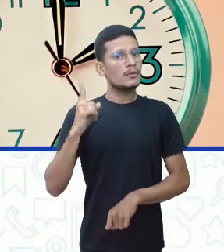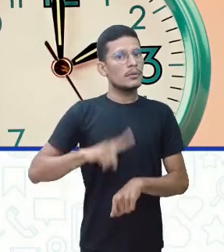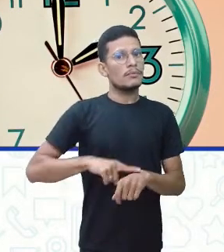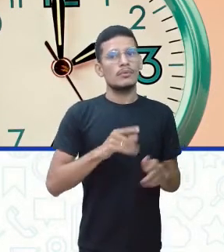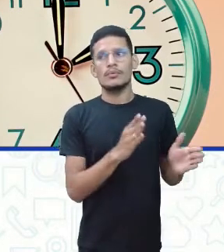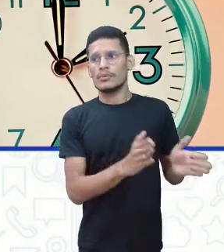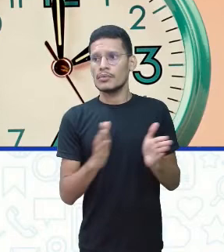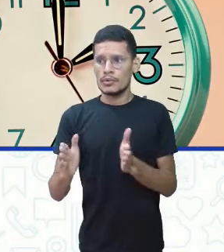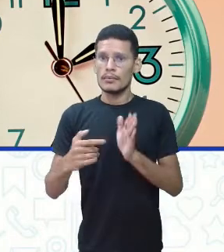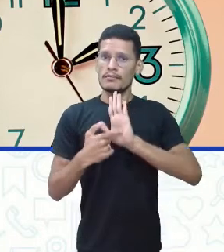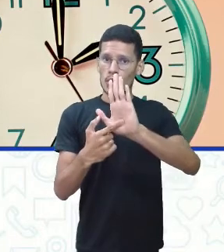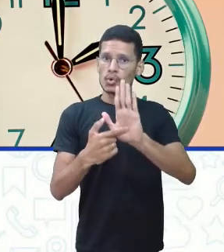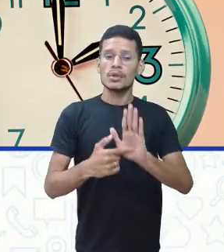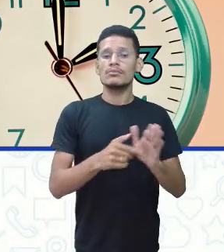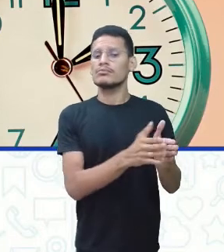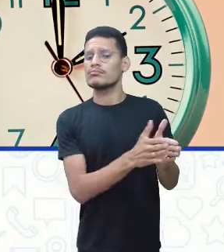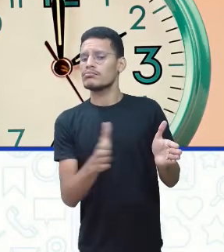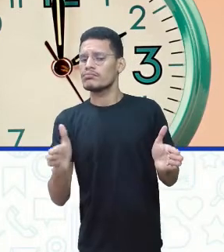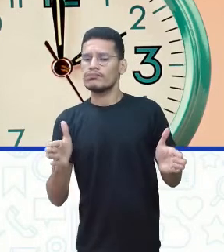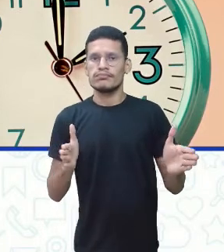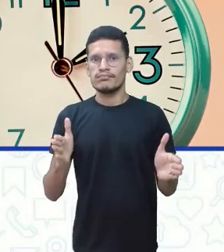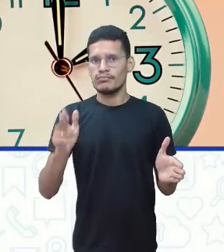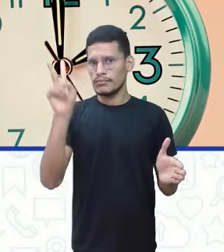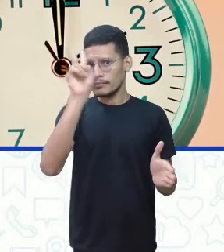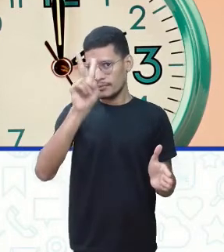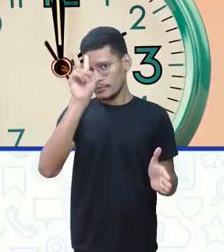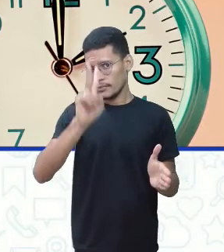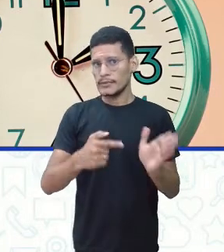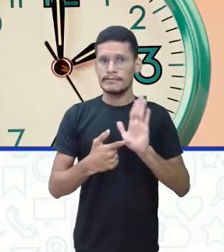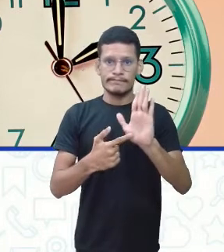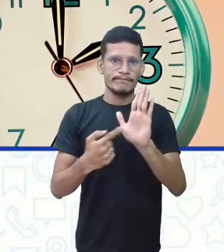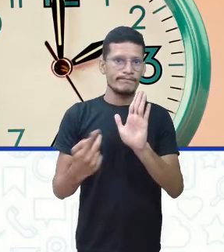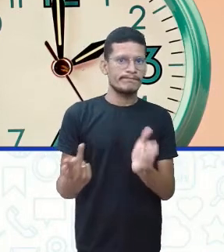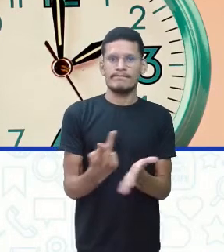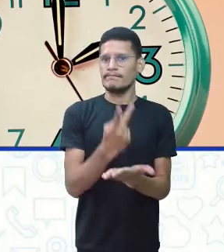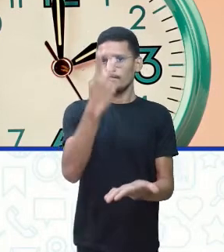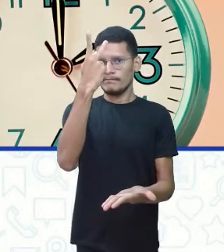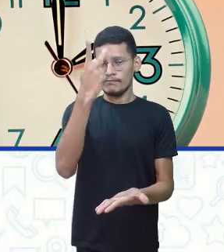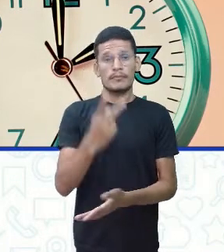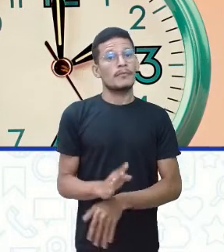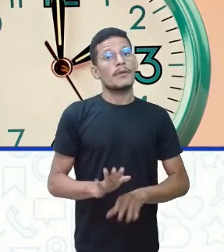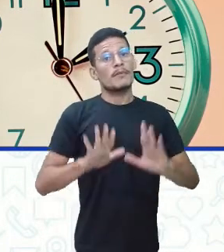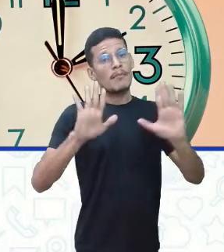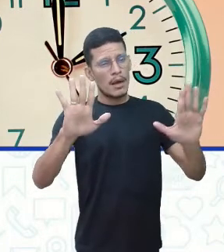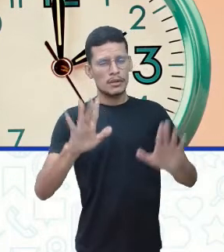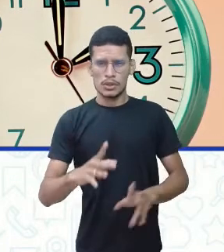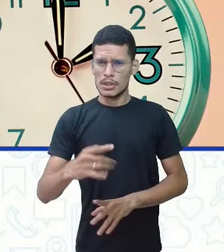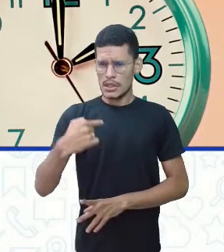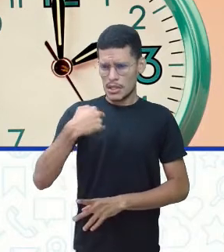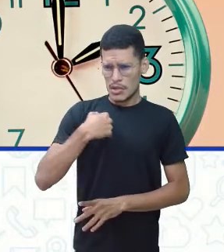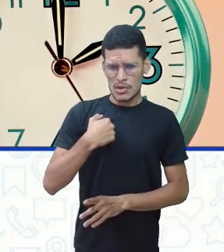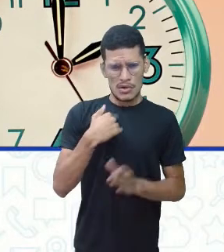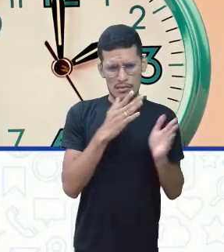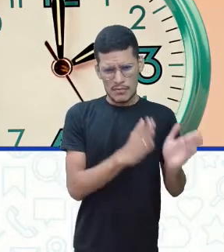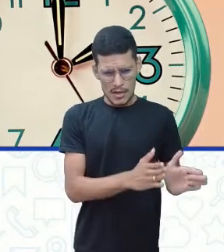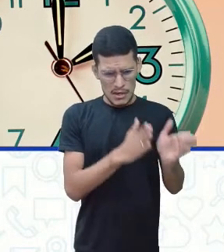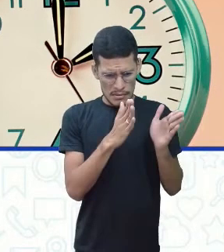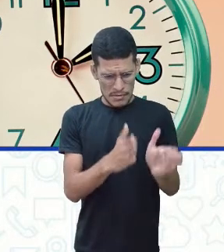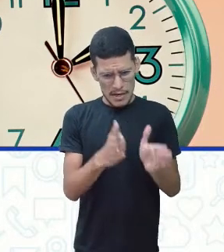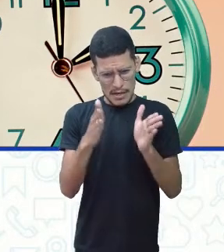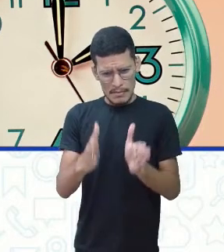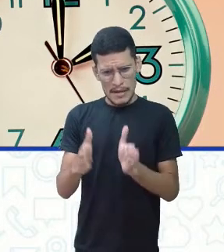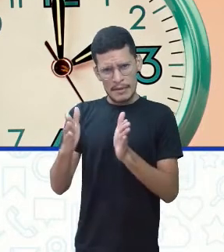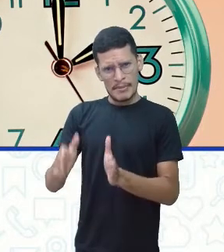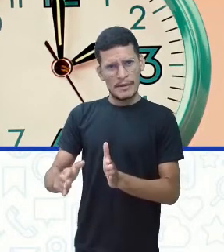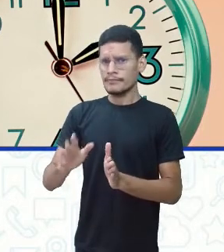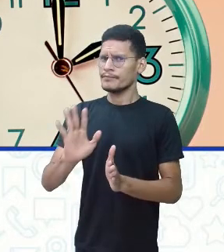o quê? O período em que a história se passa. Não necessariamente a gente vai seguir um dia a dia, nem nada